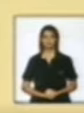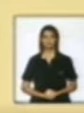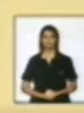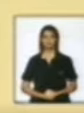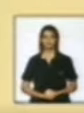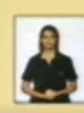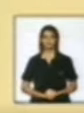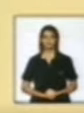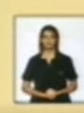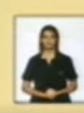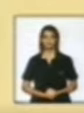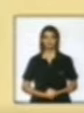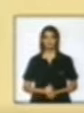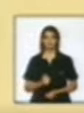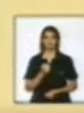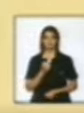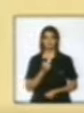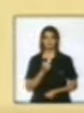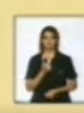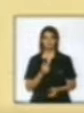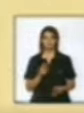Quase também.